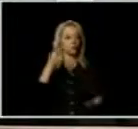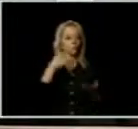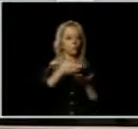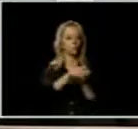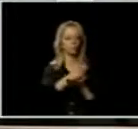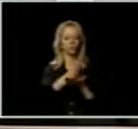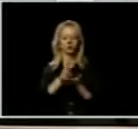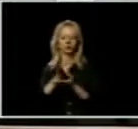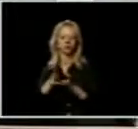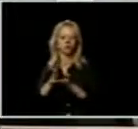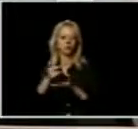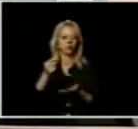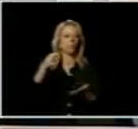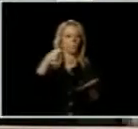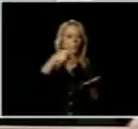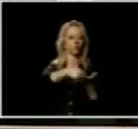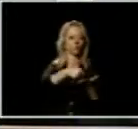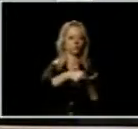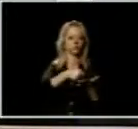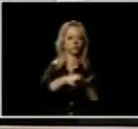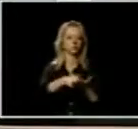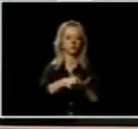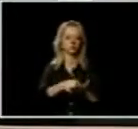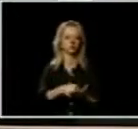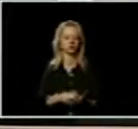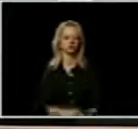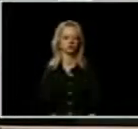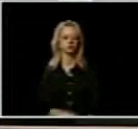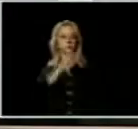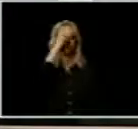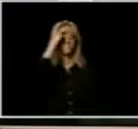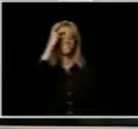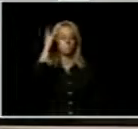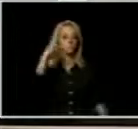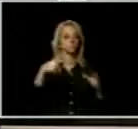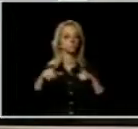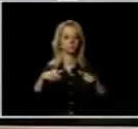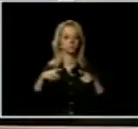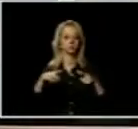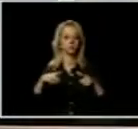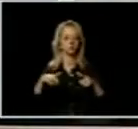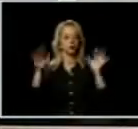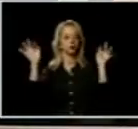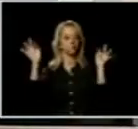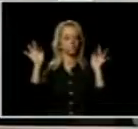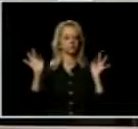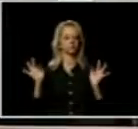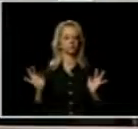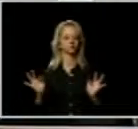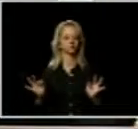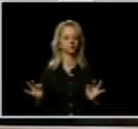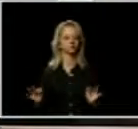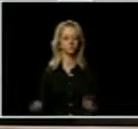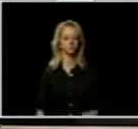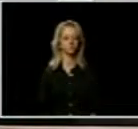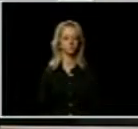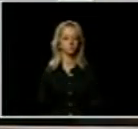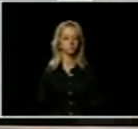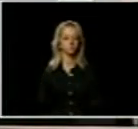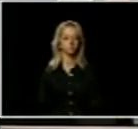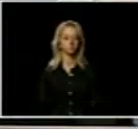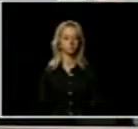artistas. Porque nós tivemos no dia 13 uma audiência pública e foi pautada a questão